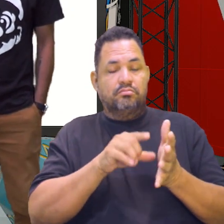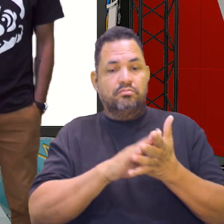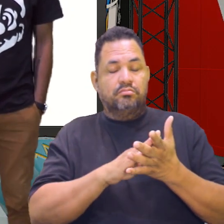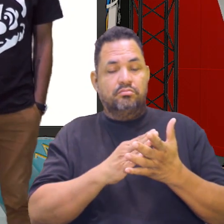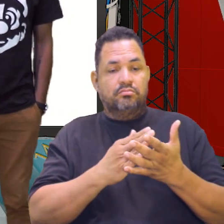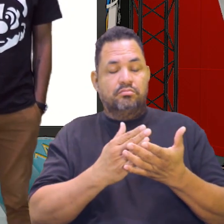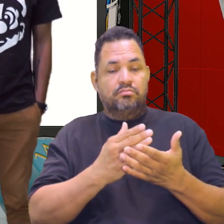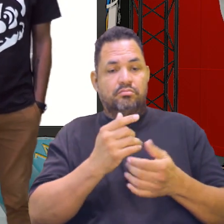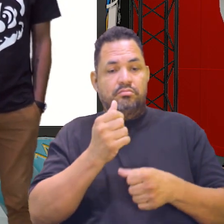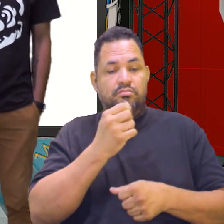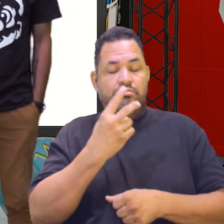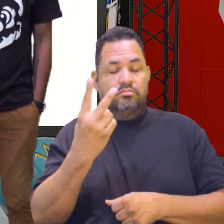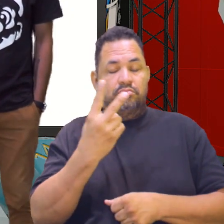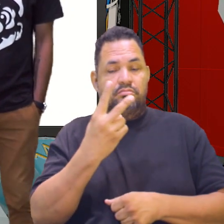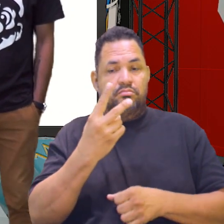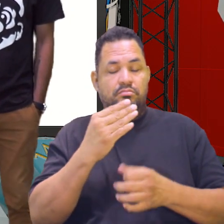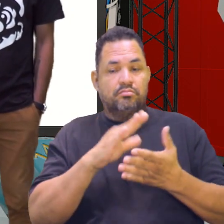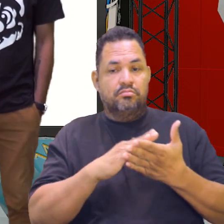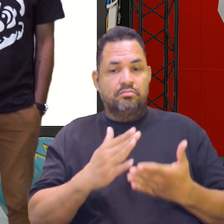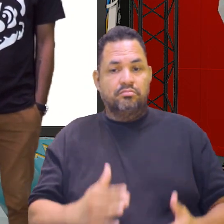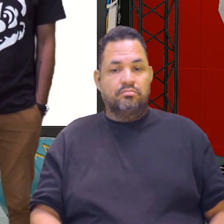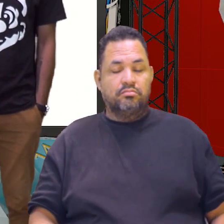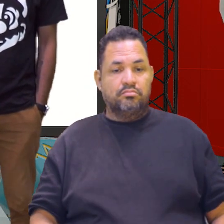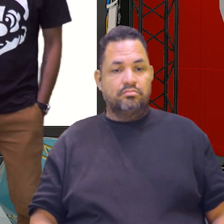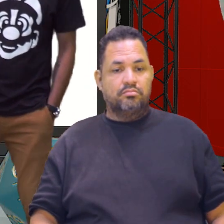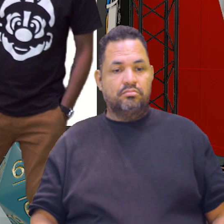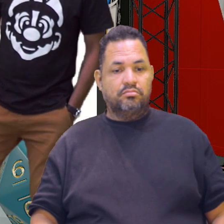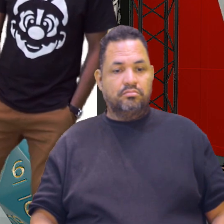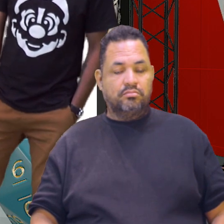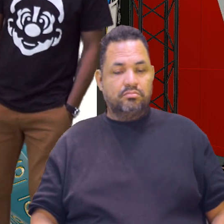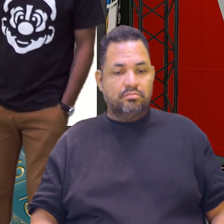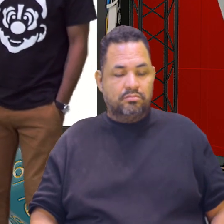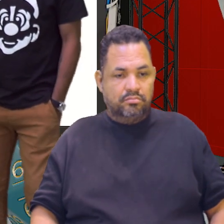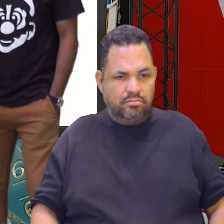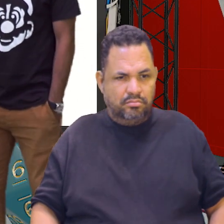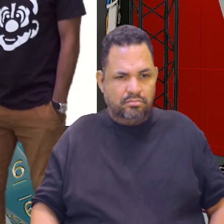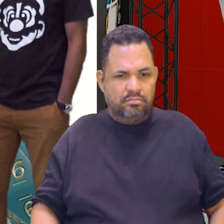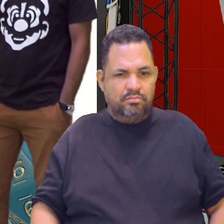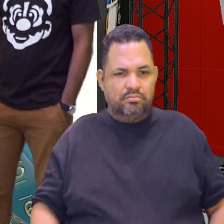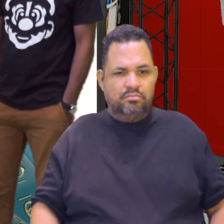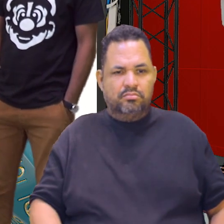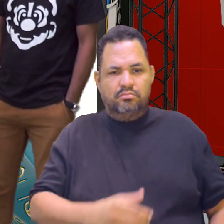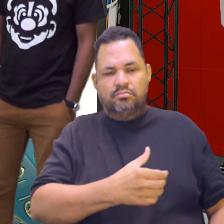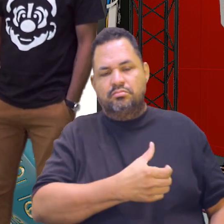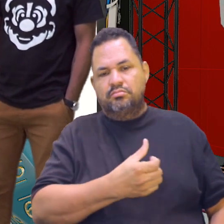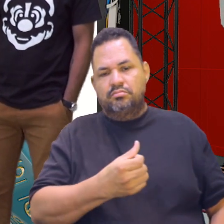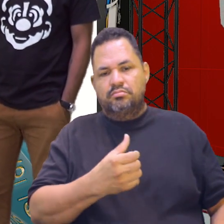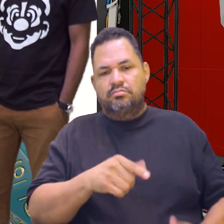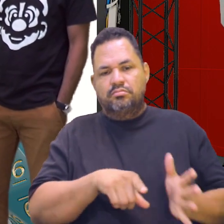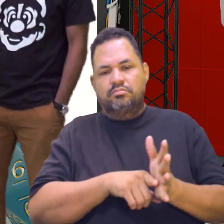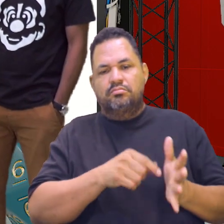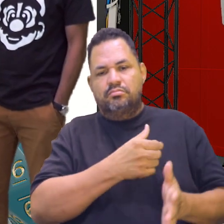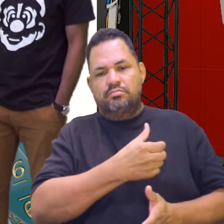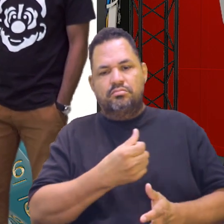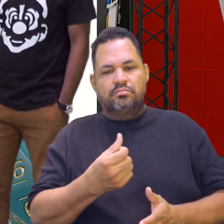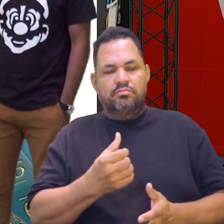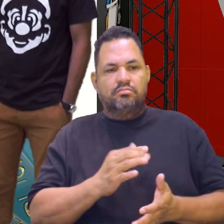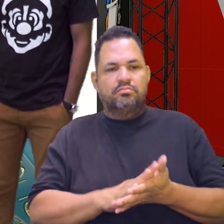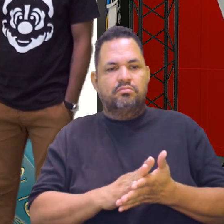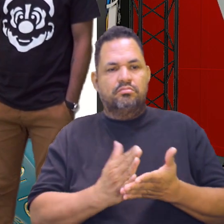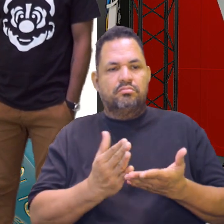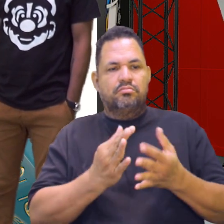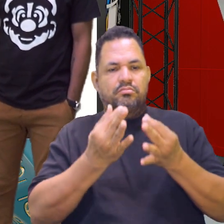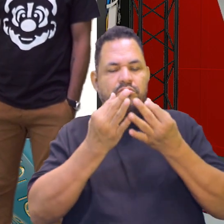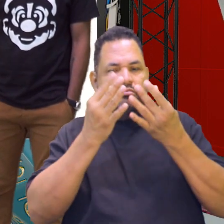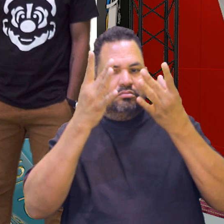o produto das secundárias, tá? Perfeito. Aqui deu pra gente cortar, né? 16 com menos 16, ficou mais simples. Então, assim, fique